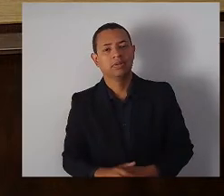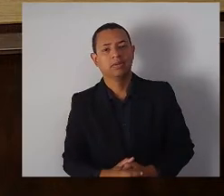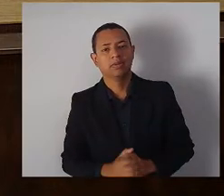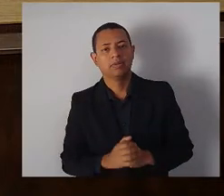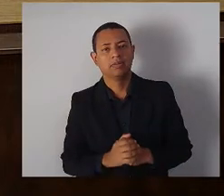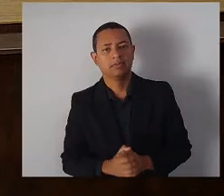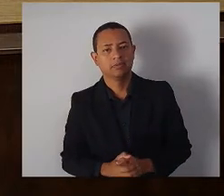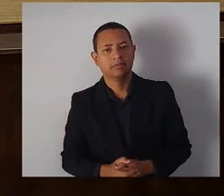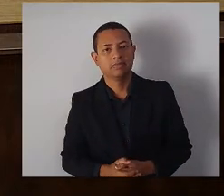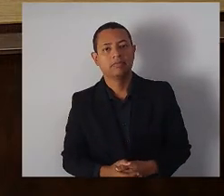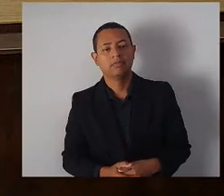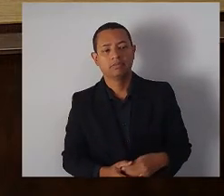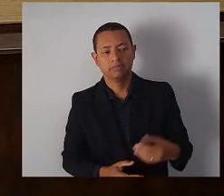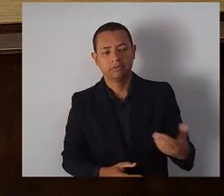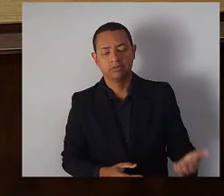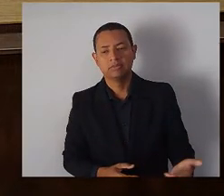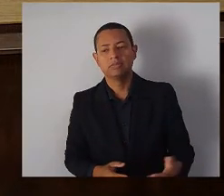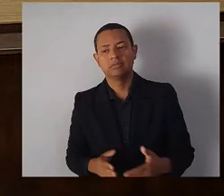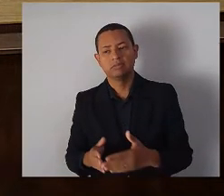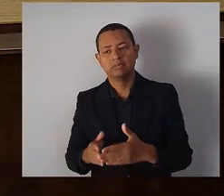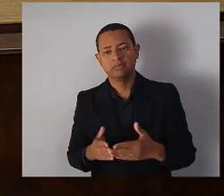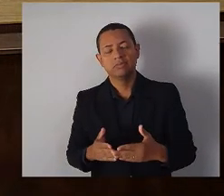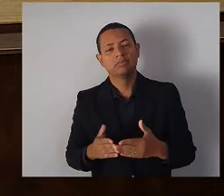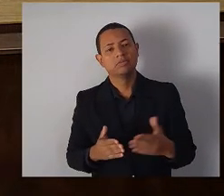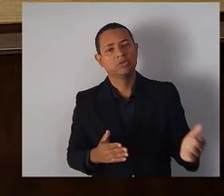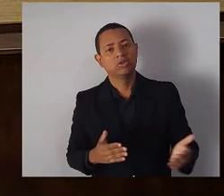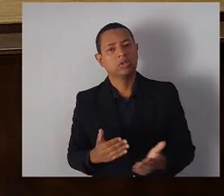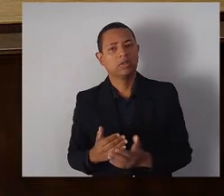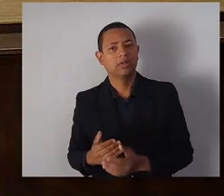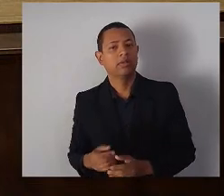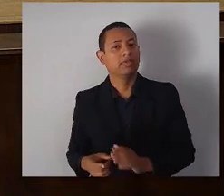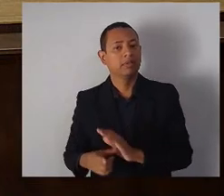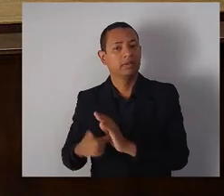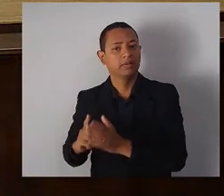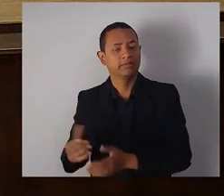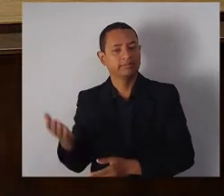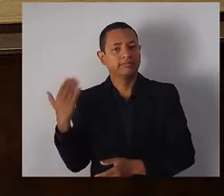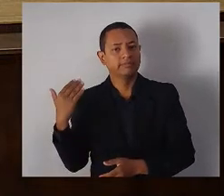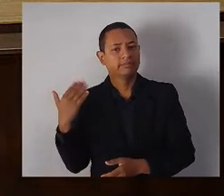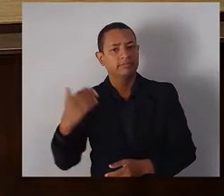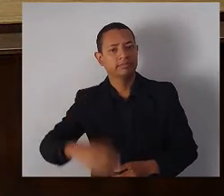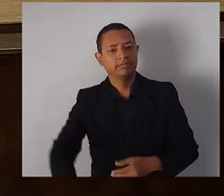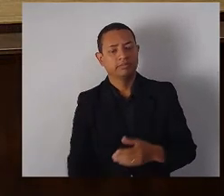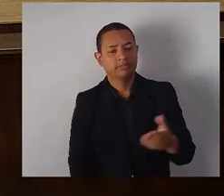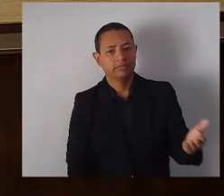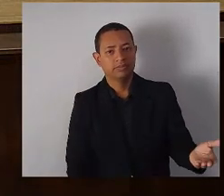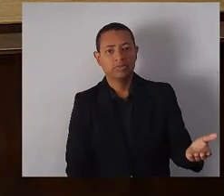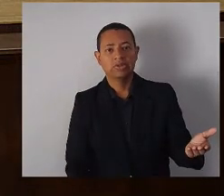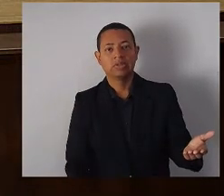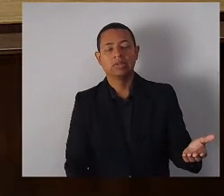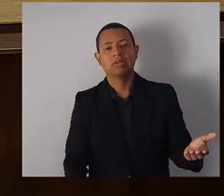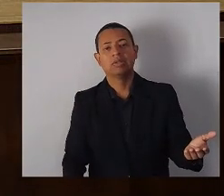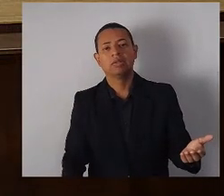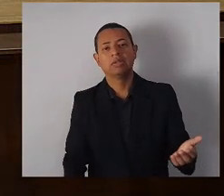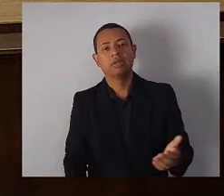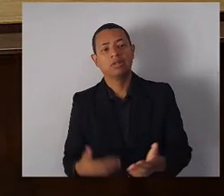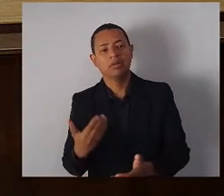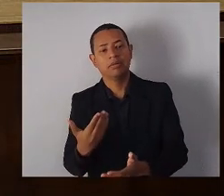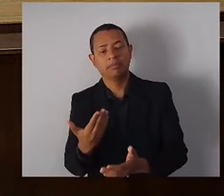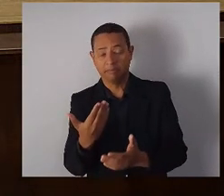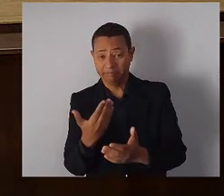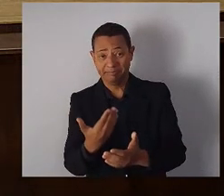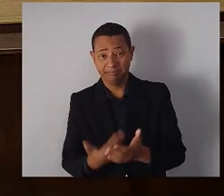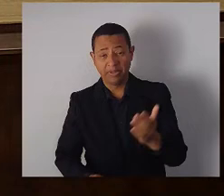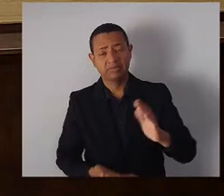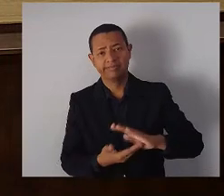do requesto feito na petição inicial do pedido da ação de perda de cargo